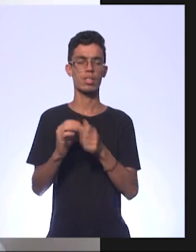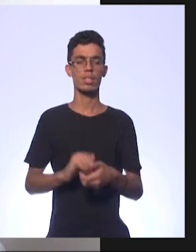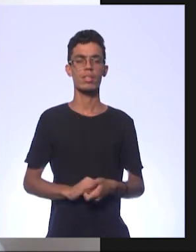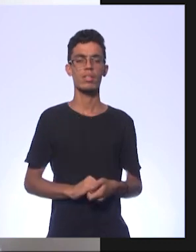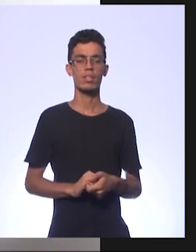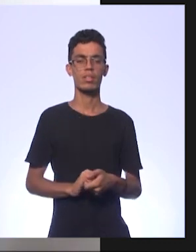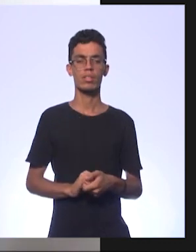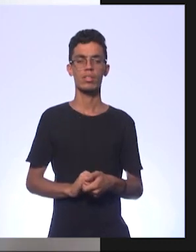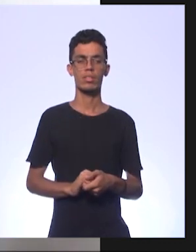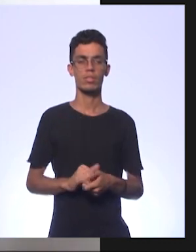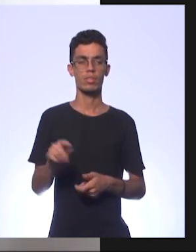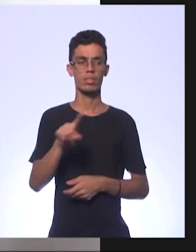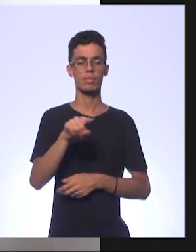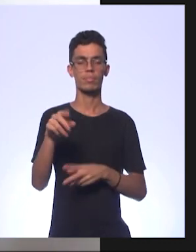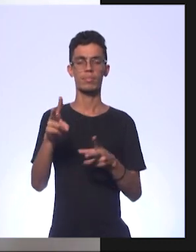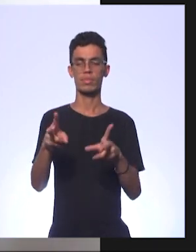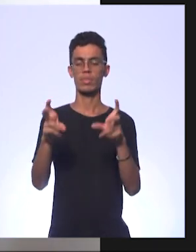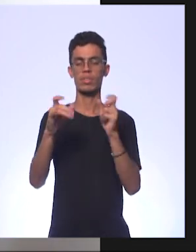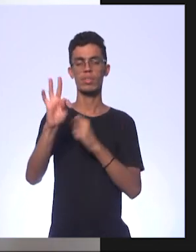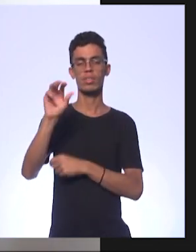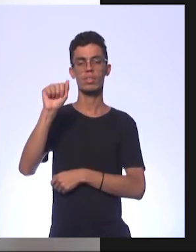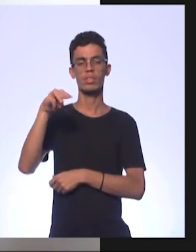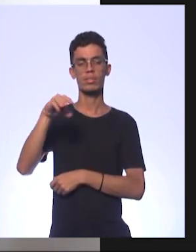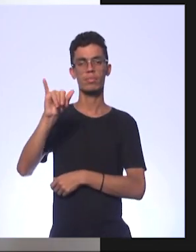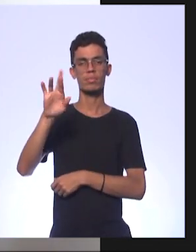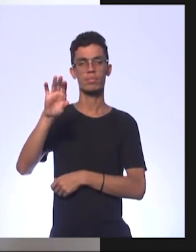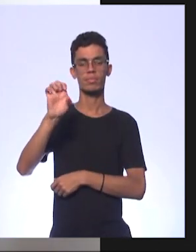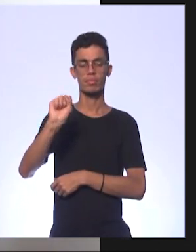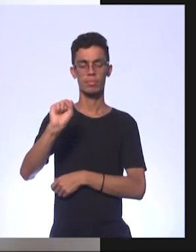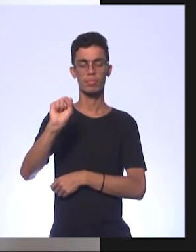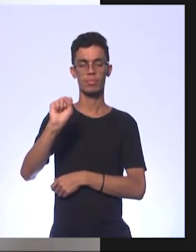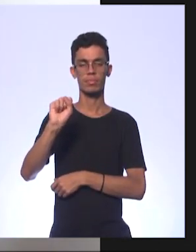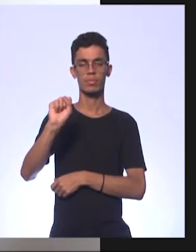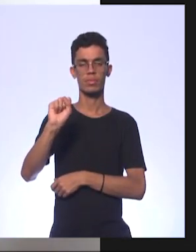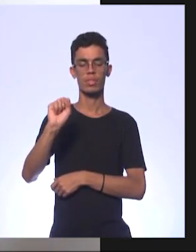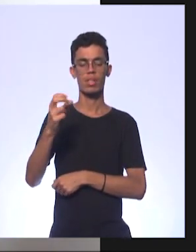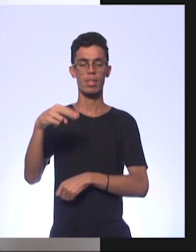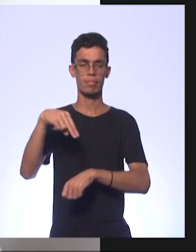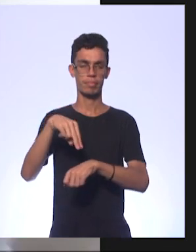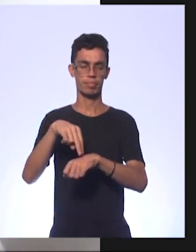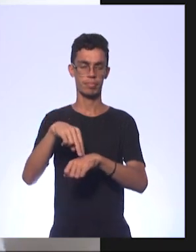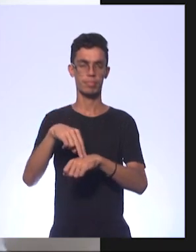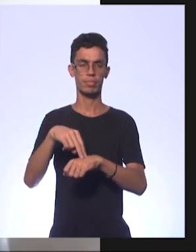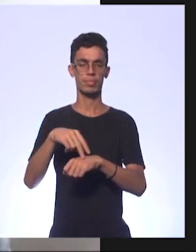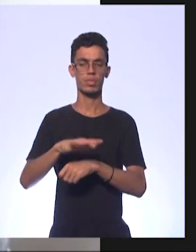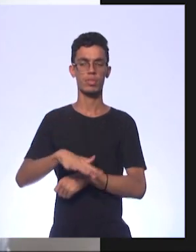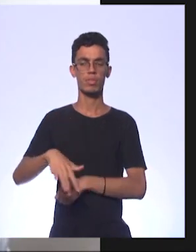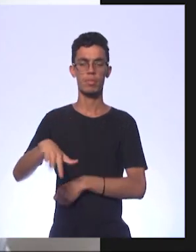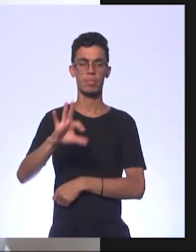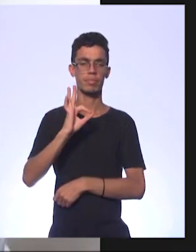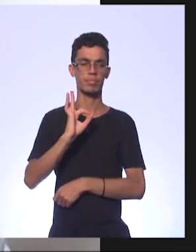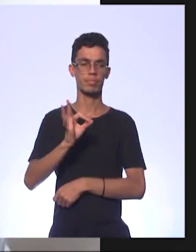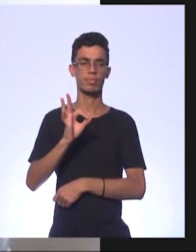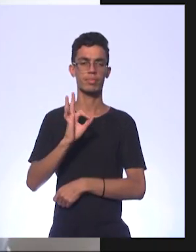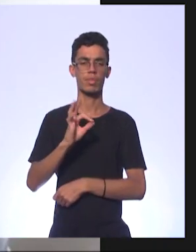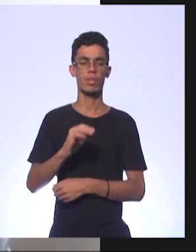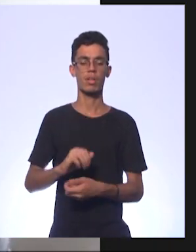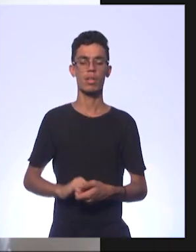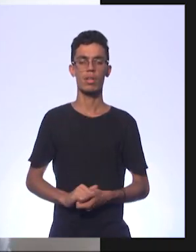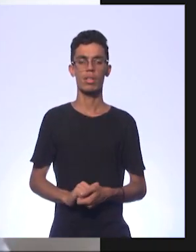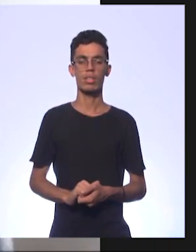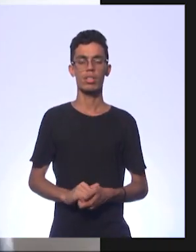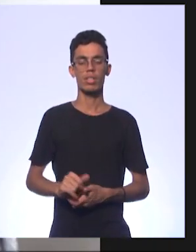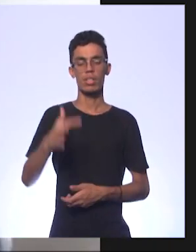dimensões. Vocês repararam que a Tamires pegou nuances, por exemplo,